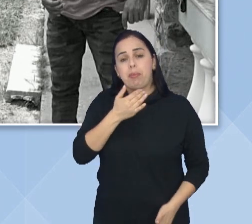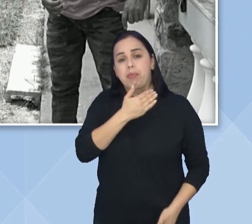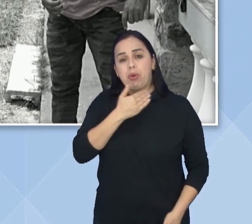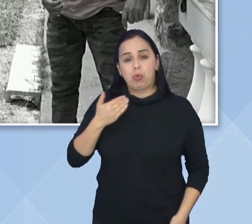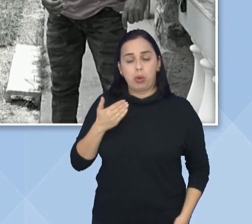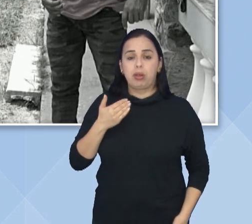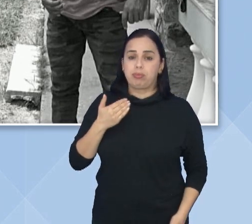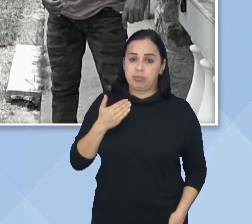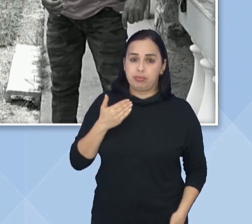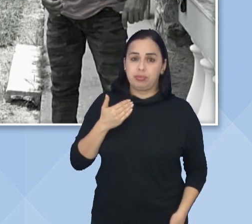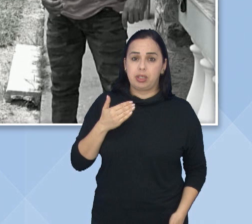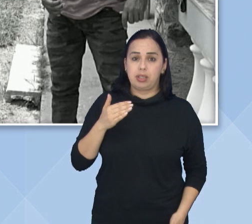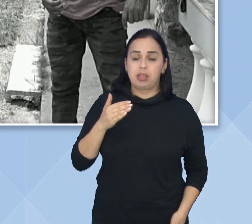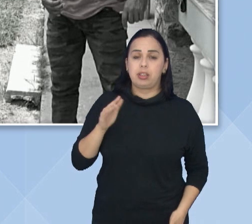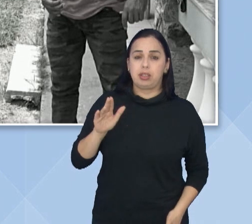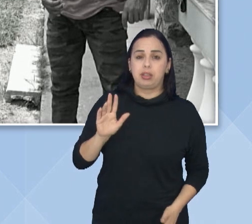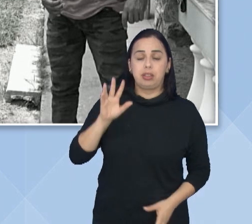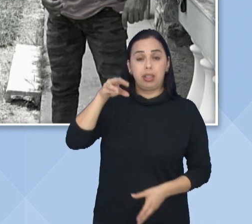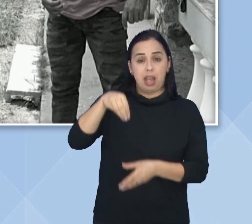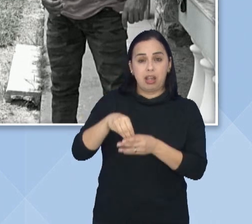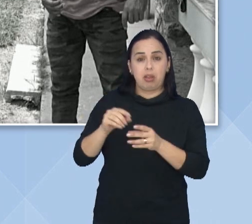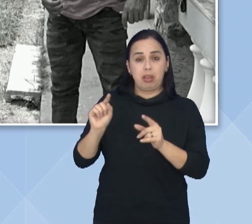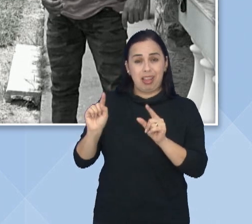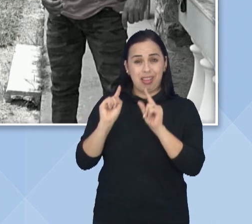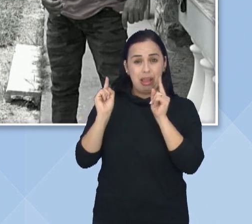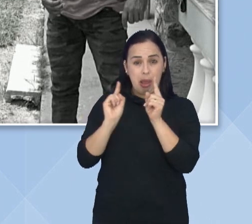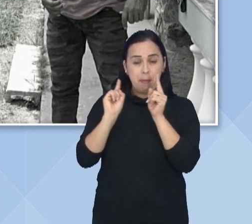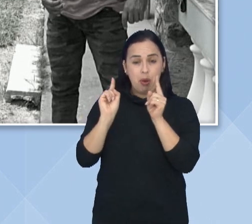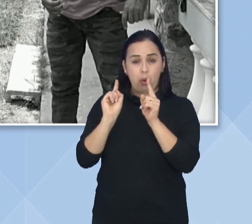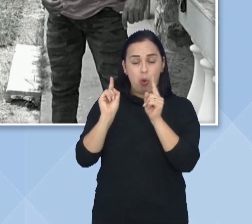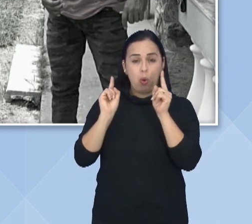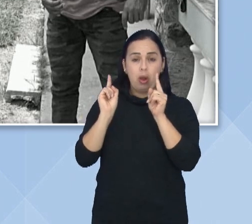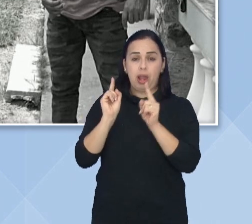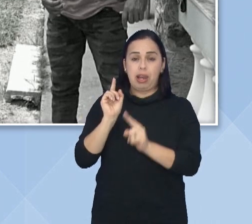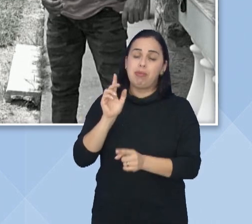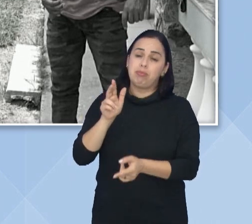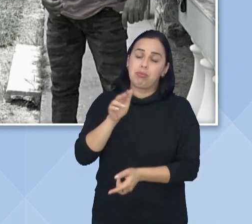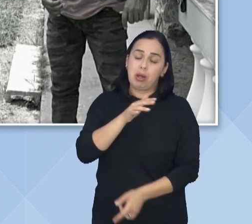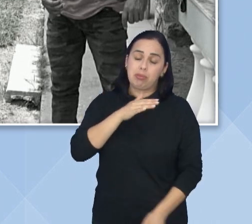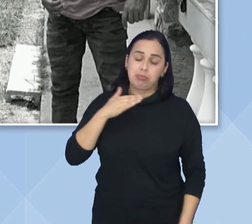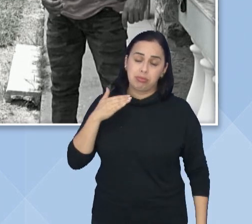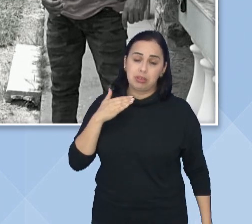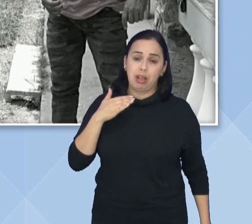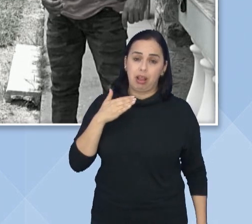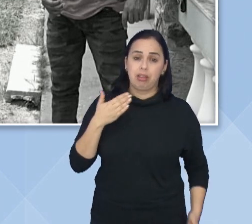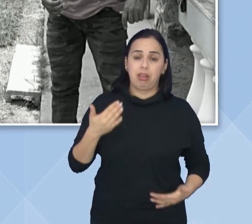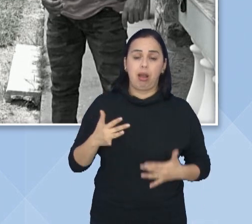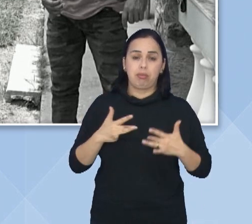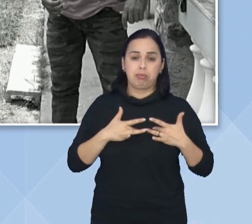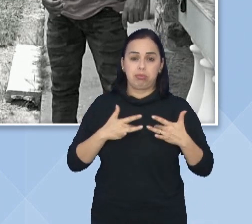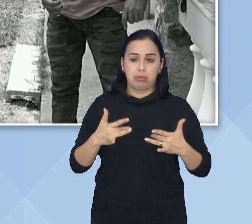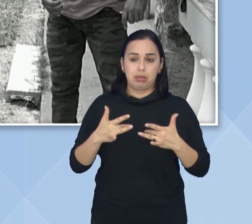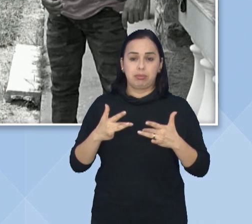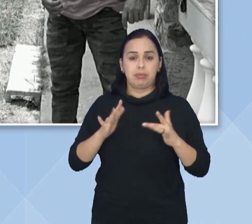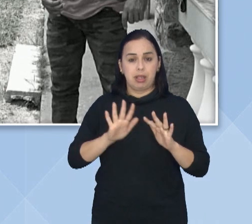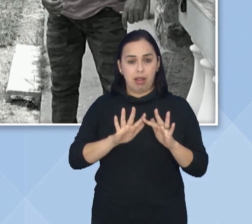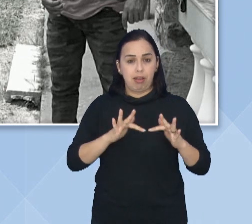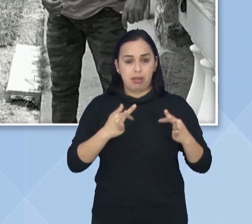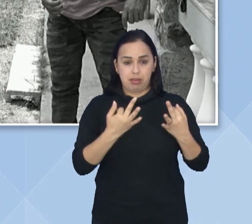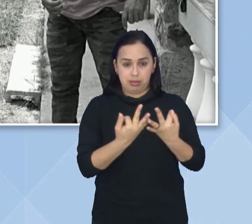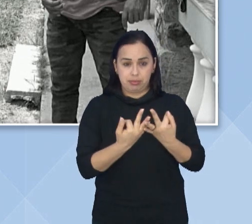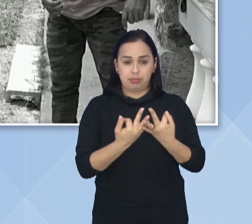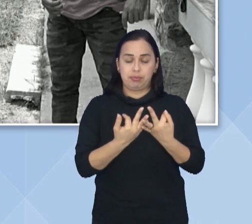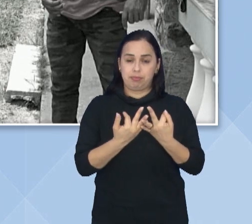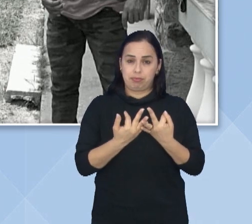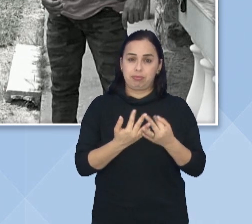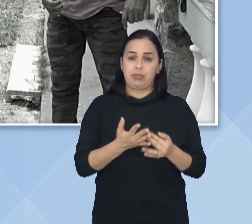Faleceu, inclusive, no SAMU, né, quando foram buscá-lo de novo. Então, aqui a nossa solidariedade ao Marrom, às